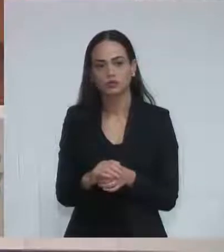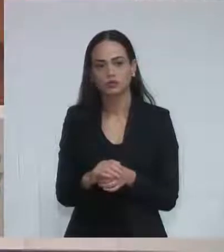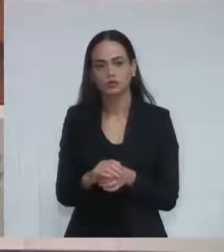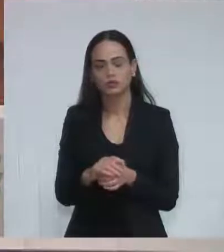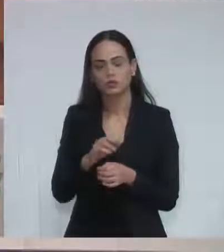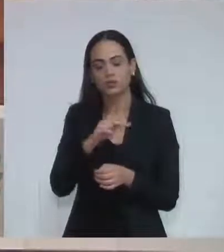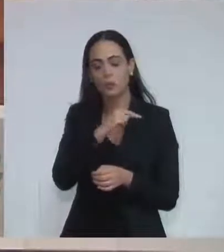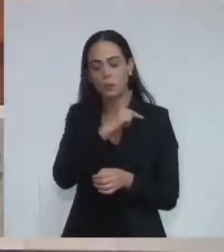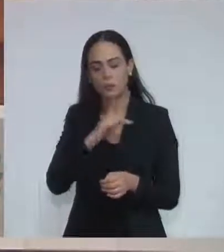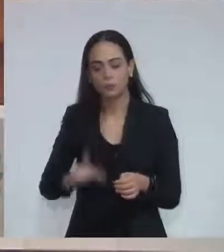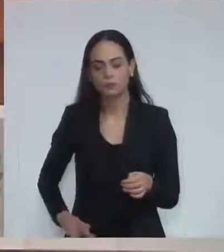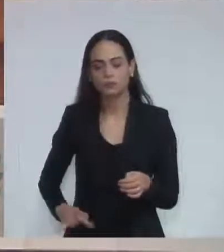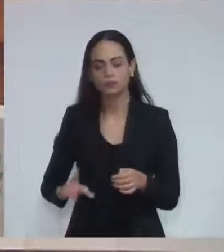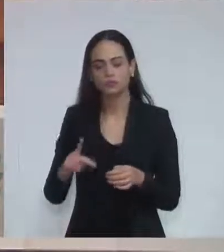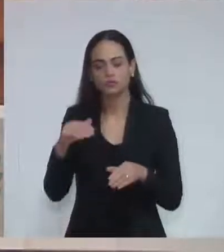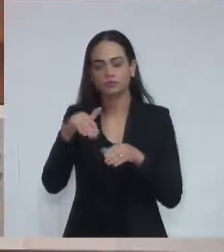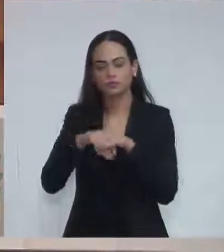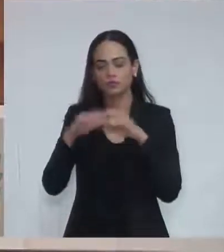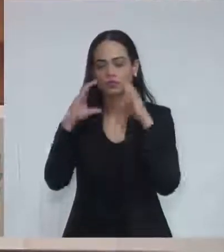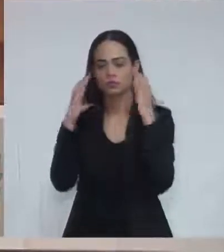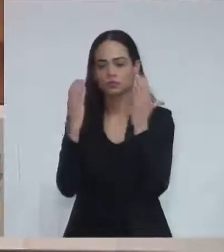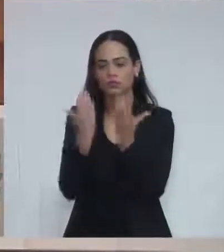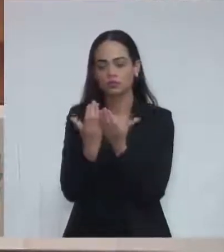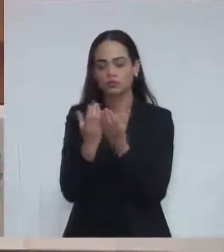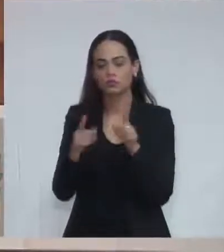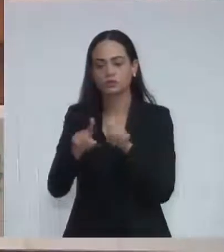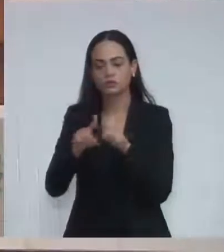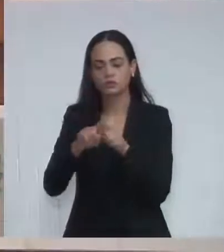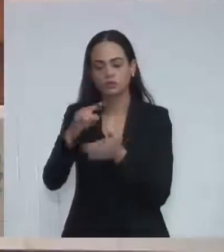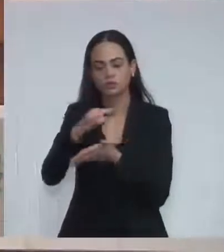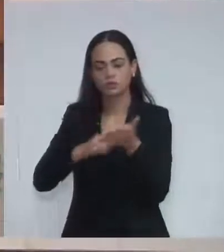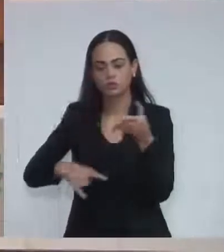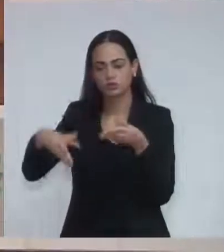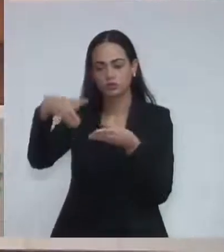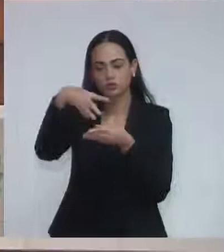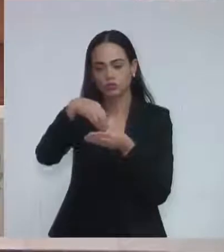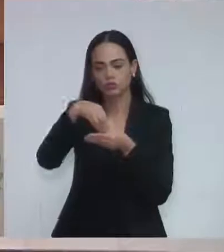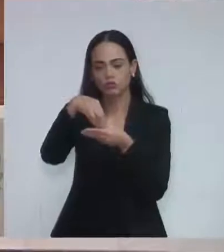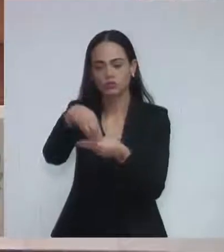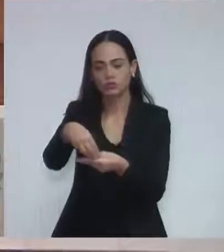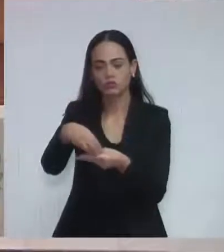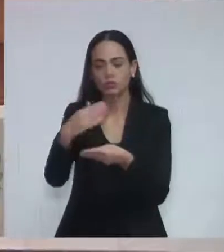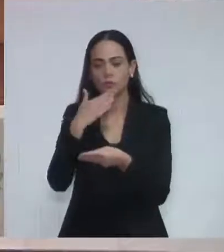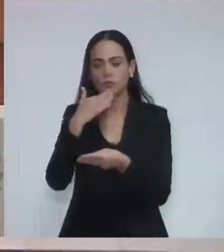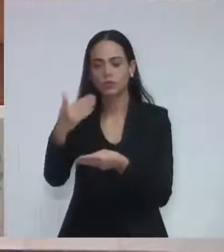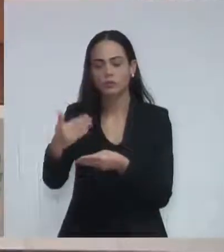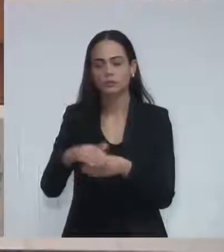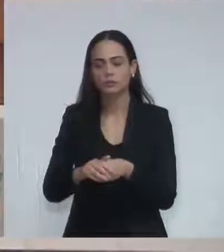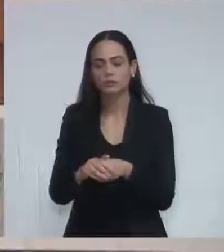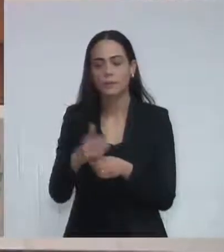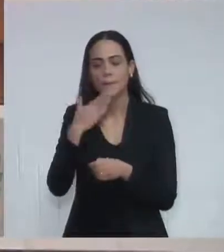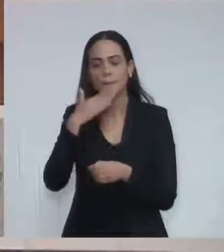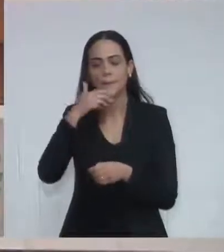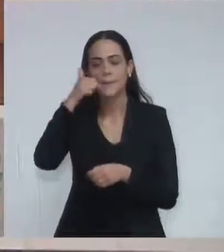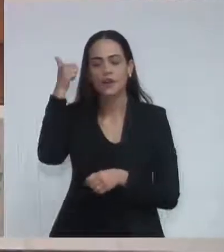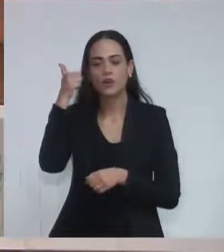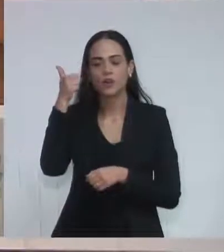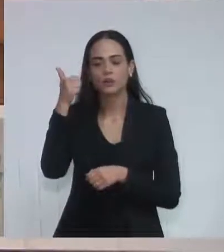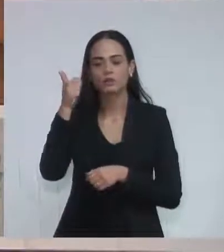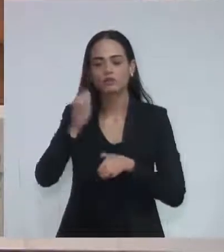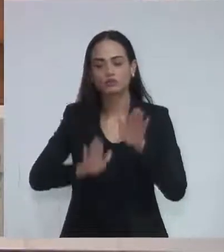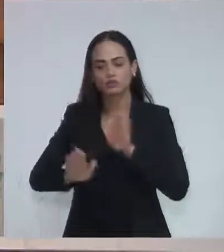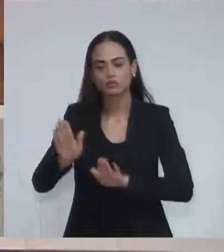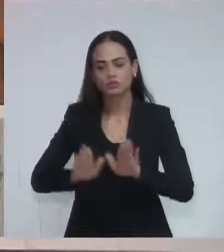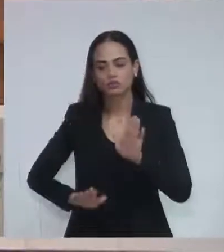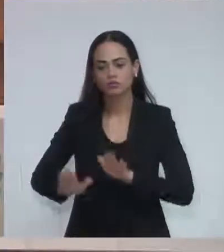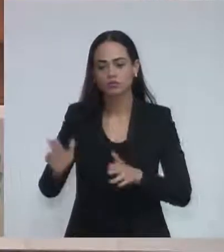com cópia da promoção de arquivamento anexa para conhecimento da Casa Legislativa, visando maior acuidade com a aprovação de requerimentos genéricos